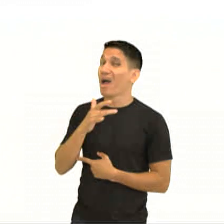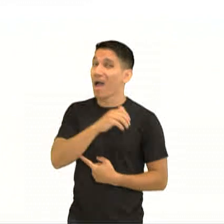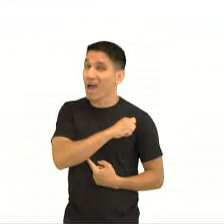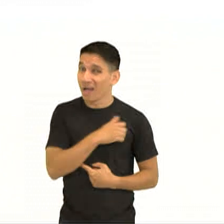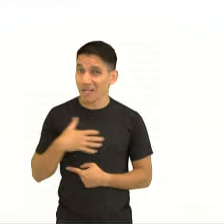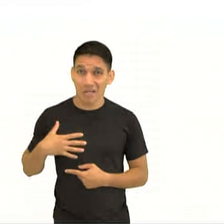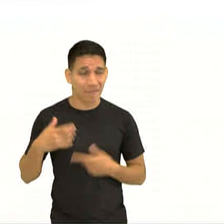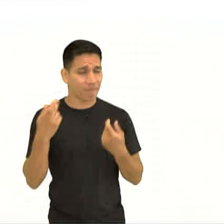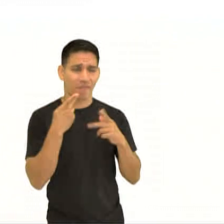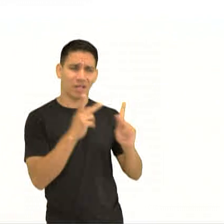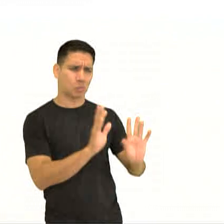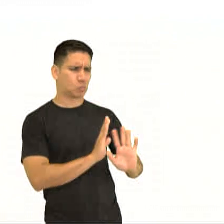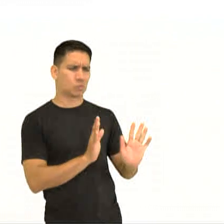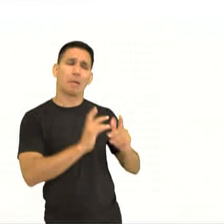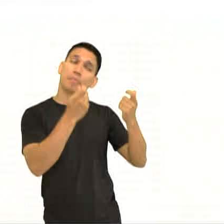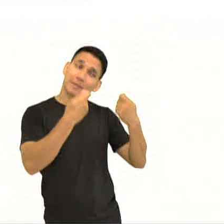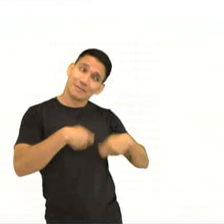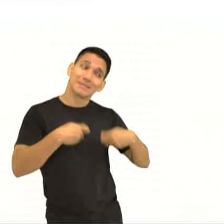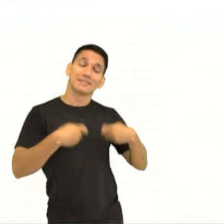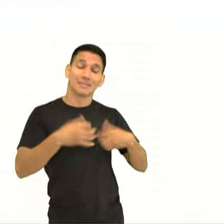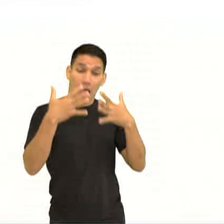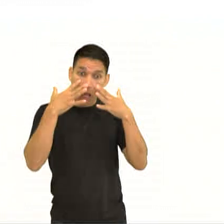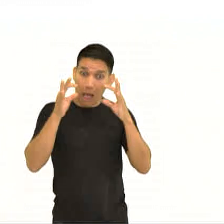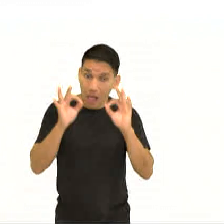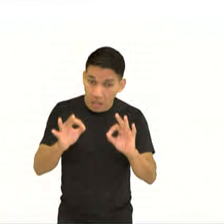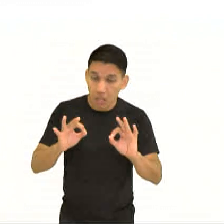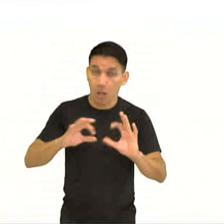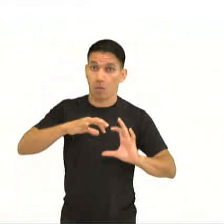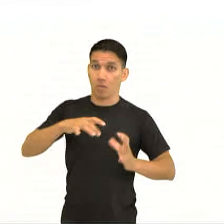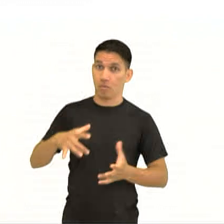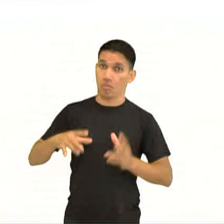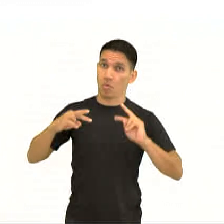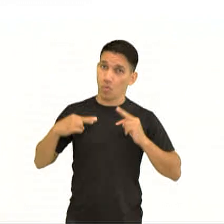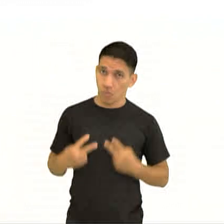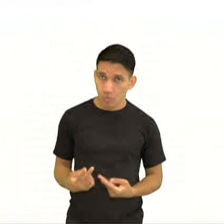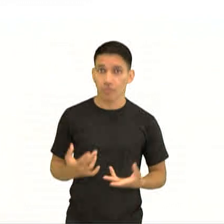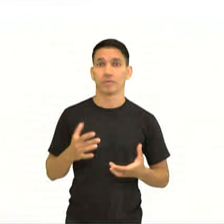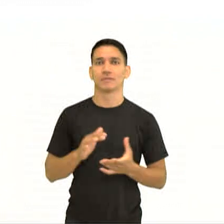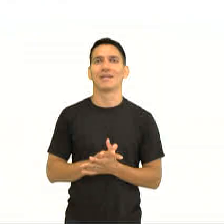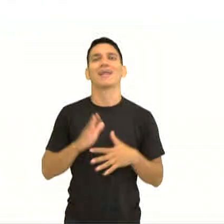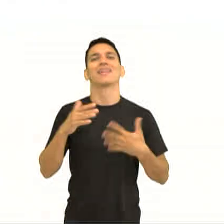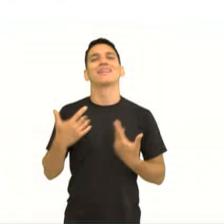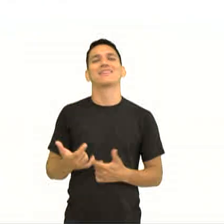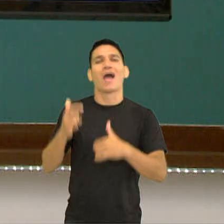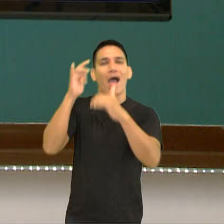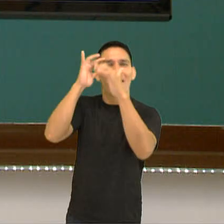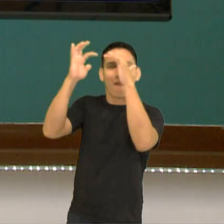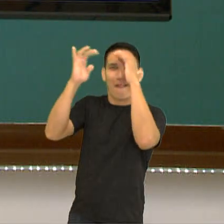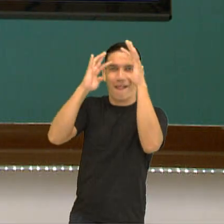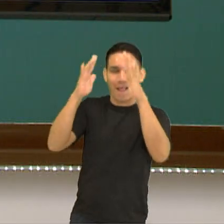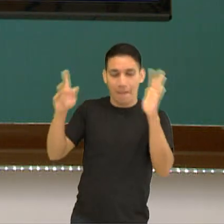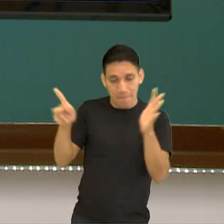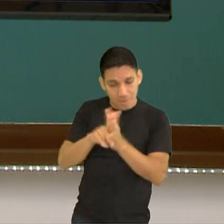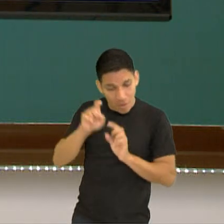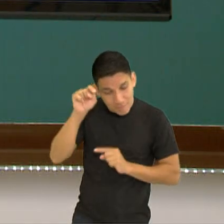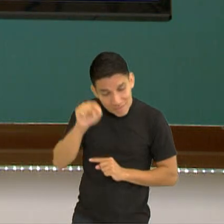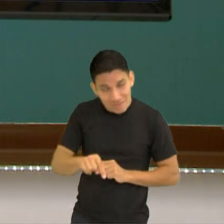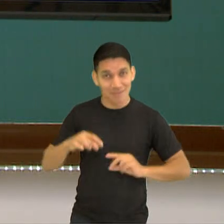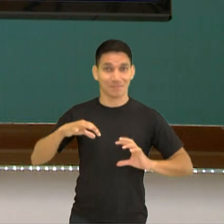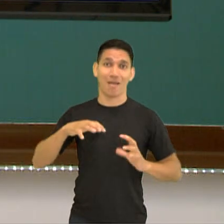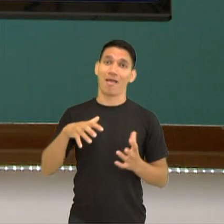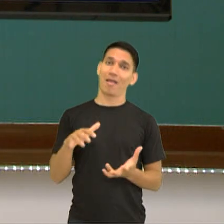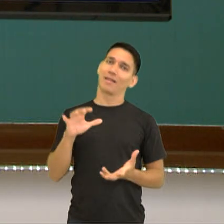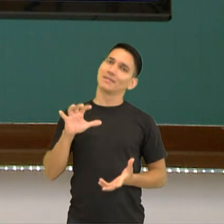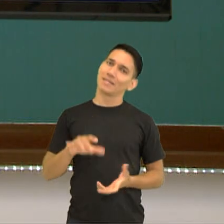ao próprio mundo dos homens, né? Então, trazer as ideias para a Terra, essa é a ideia